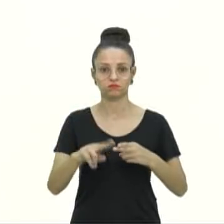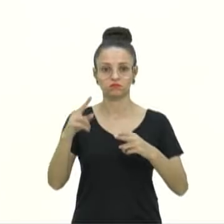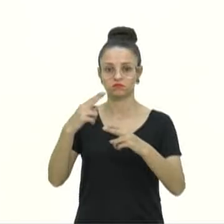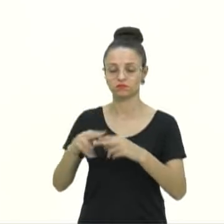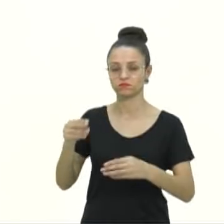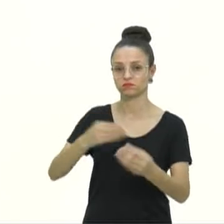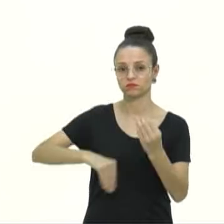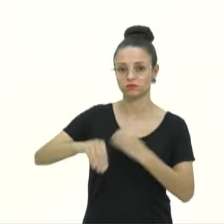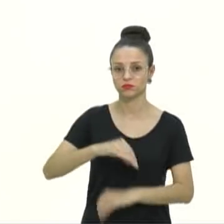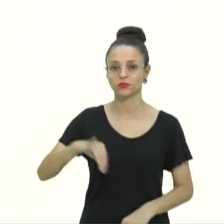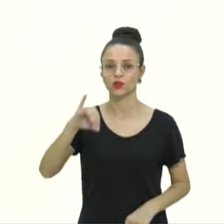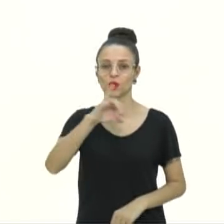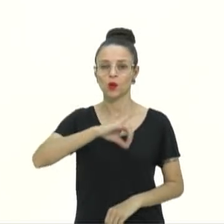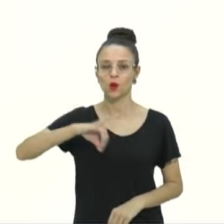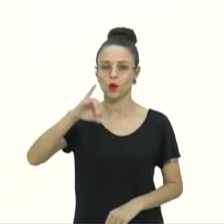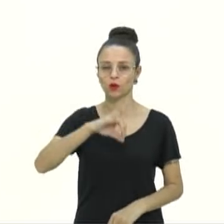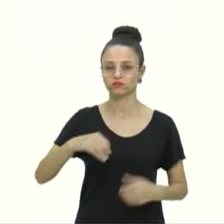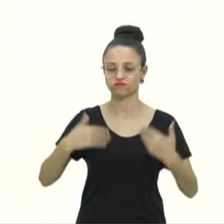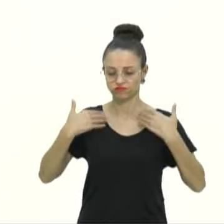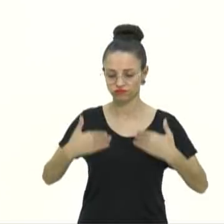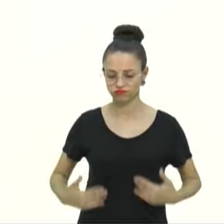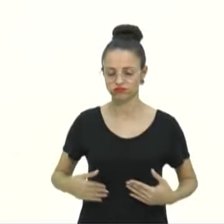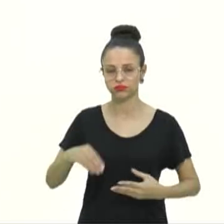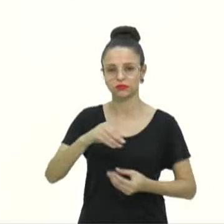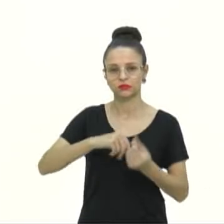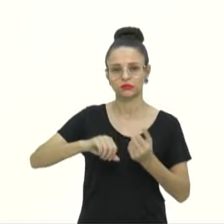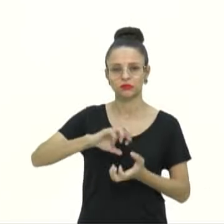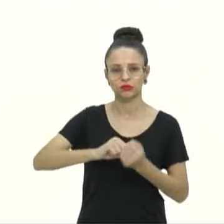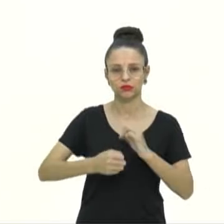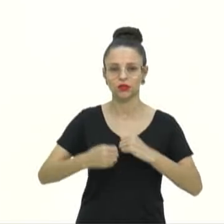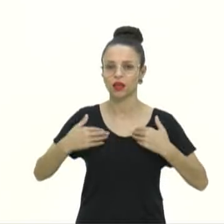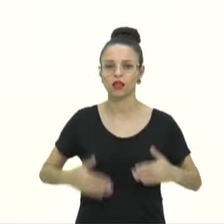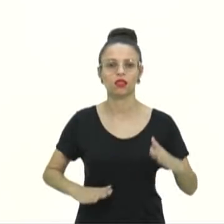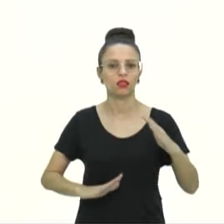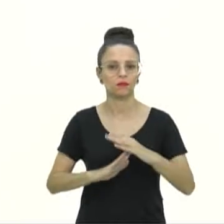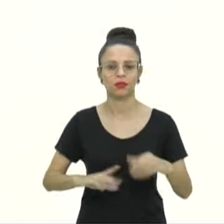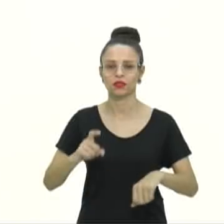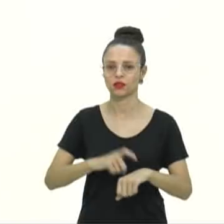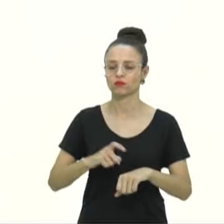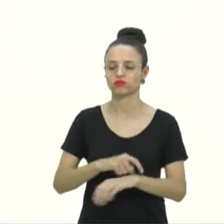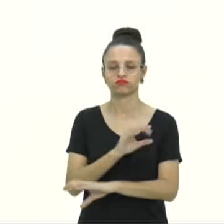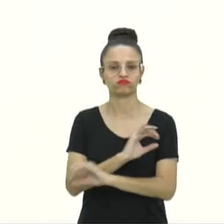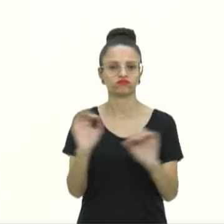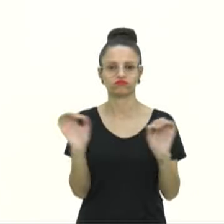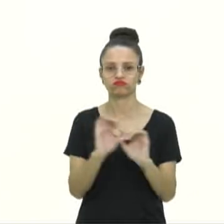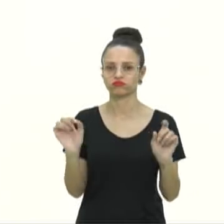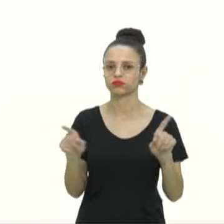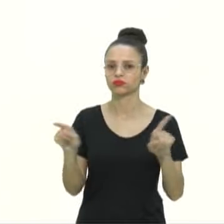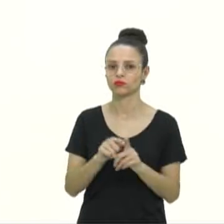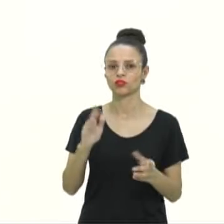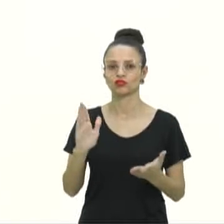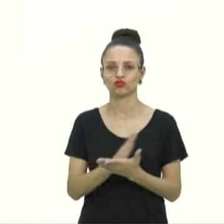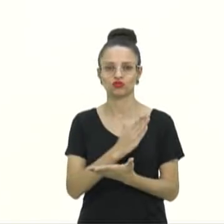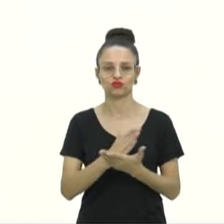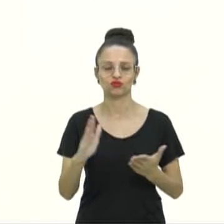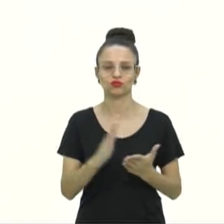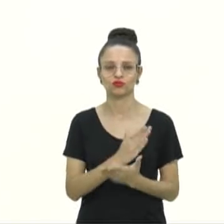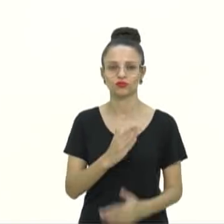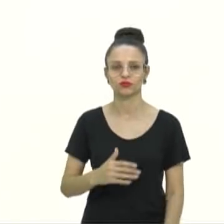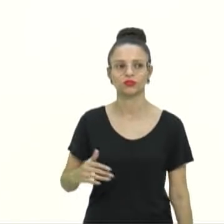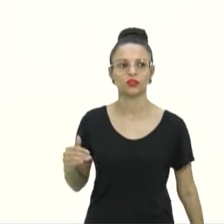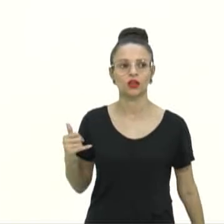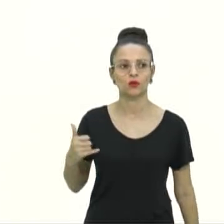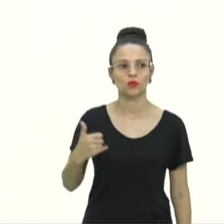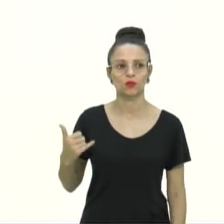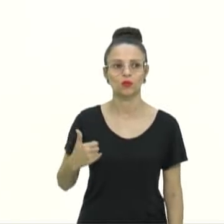de oliva e terra ao corpo, né? Não havia limite de tempo. Ainda era feita uma divisão de faixa etária entre